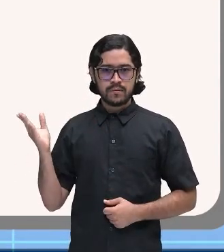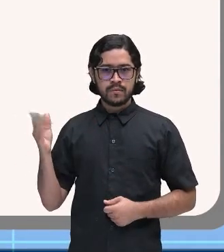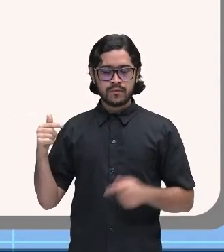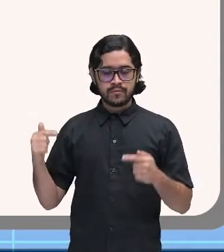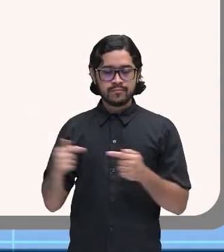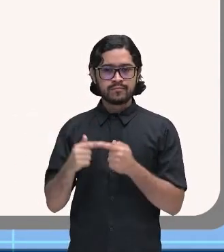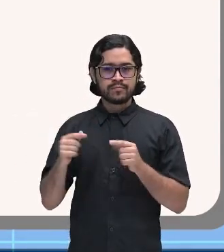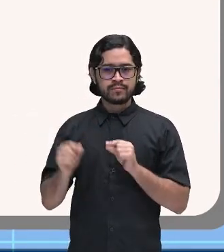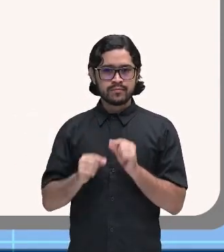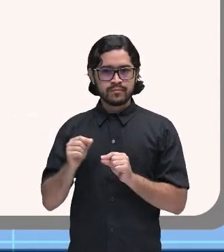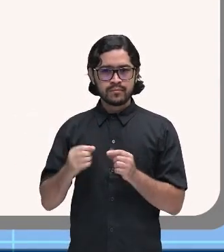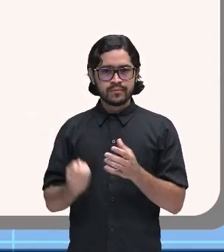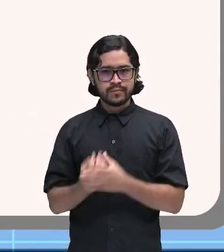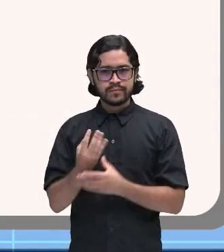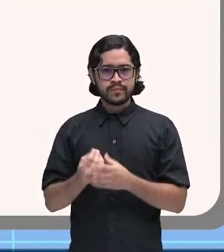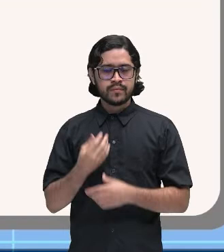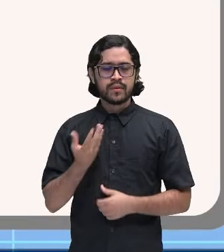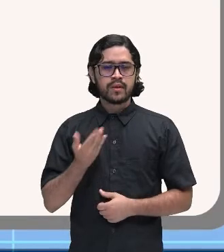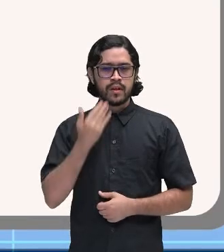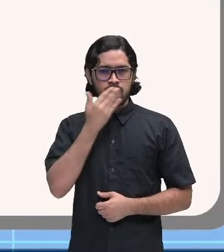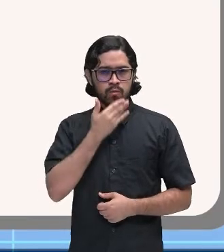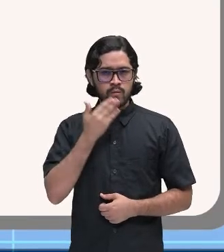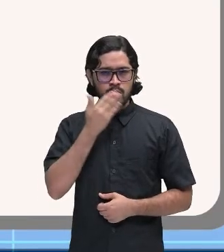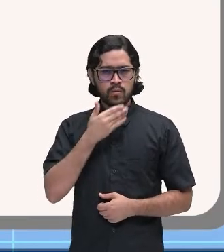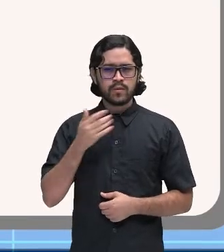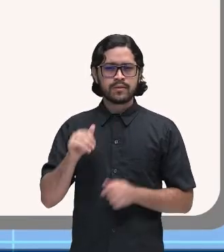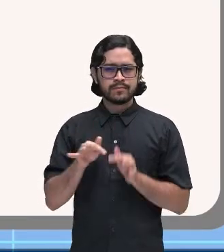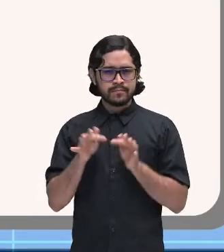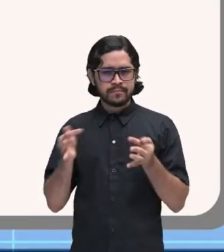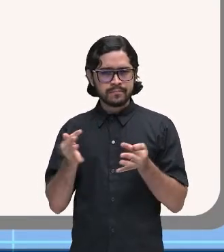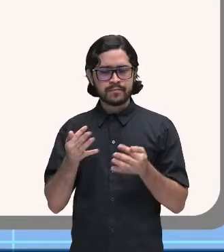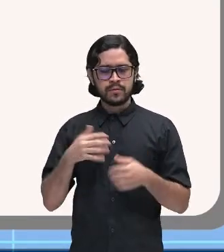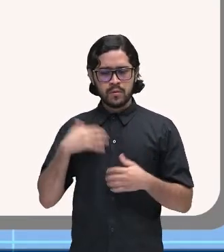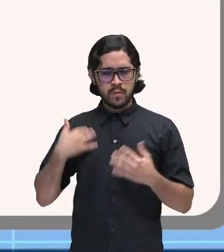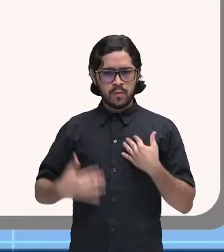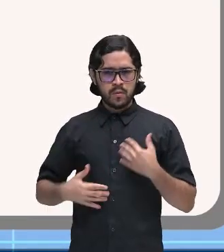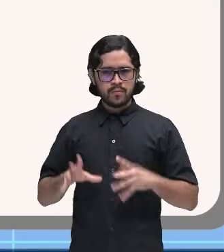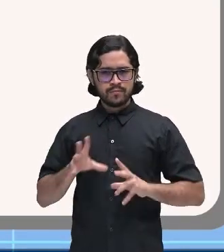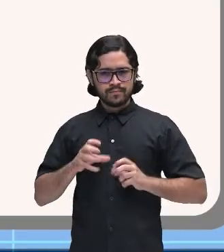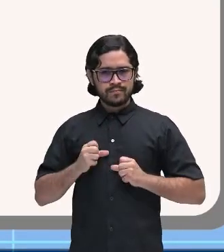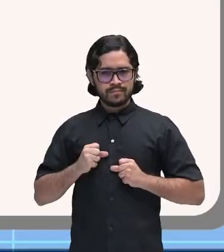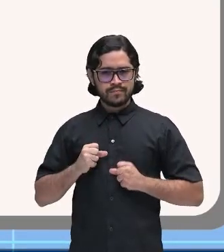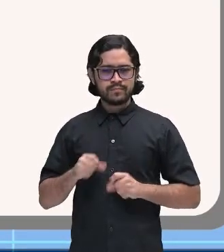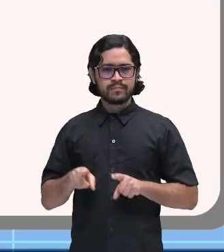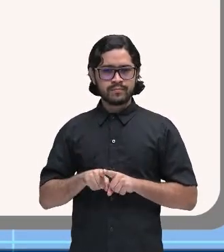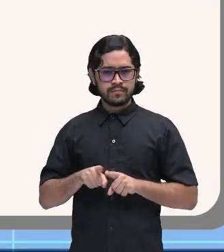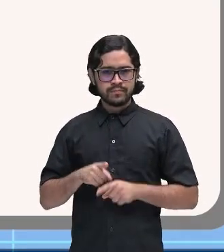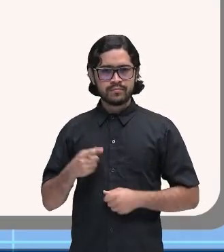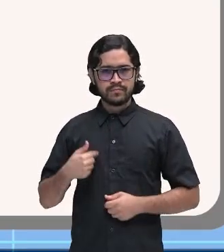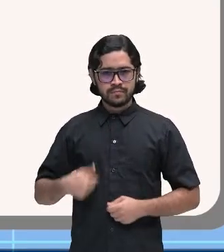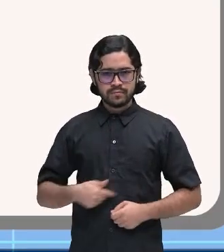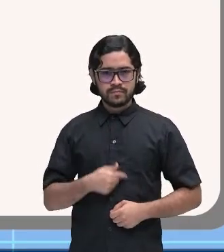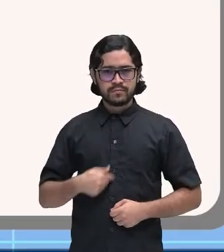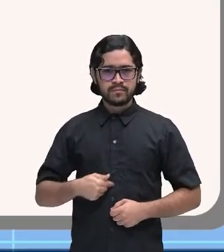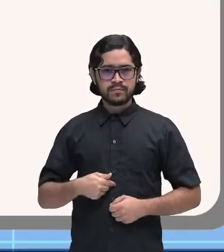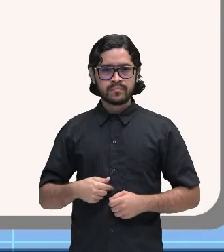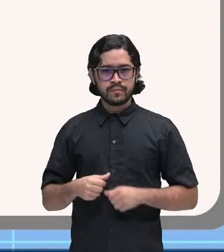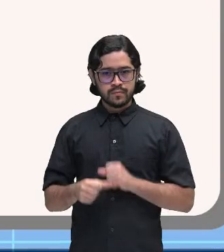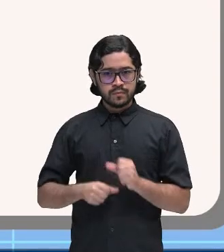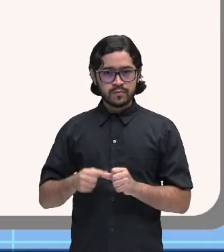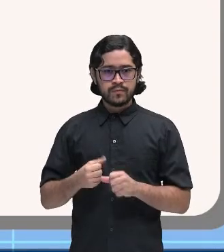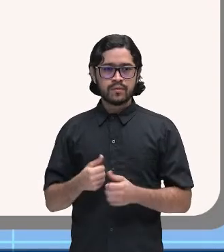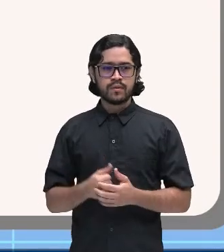de moléculas simples, ok? Para serem absorvidas, e as lipases intestinais, que desdobram lipídios em ácidos